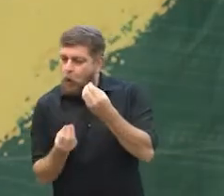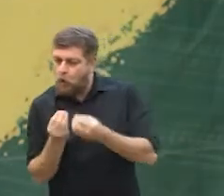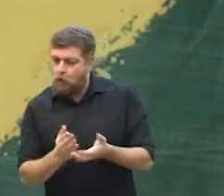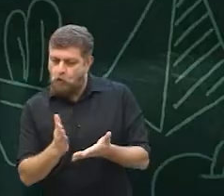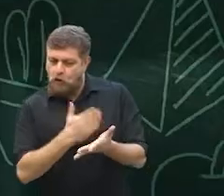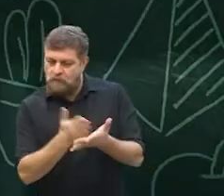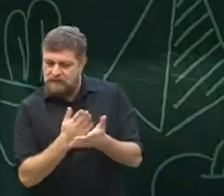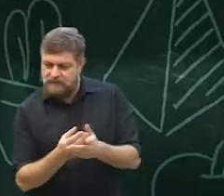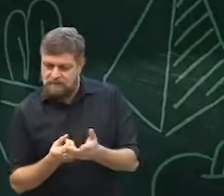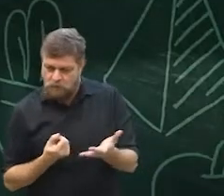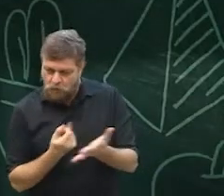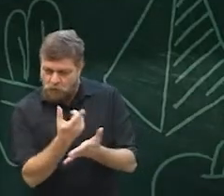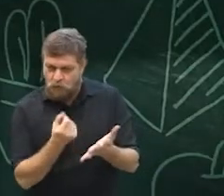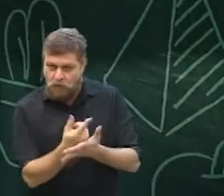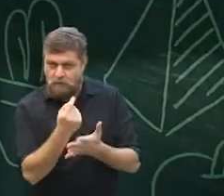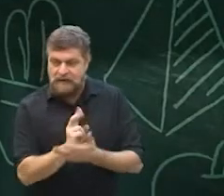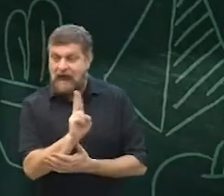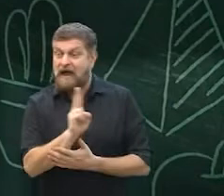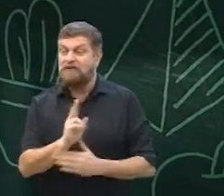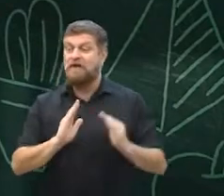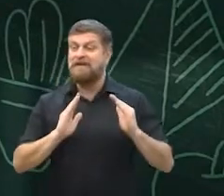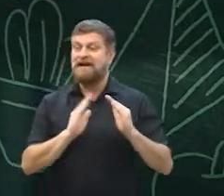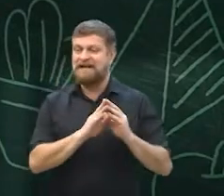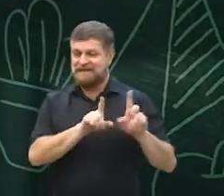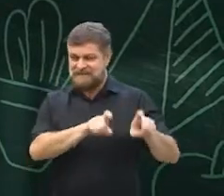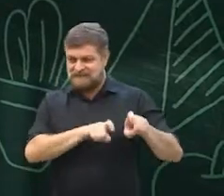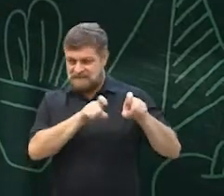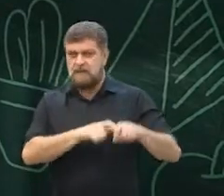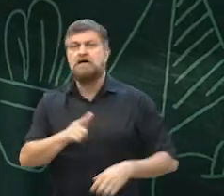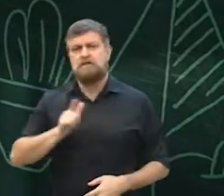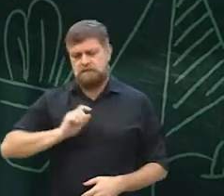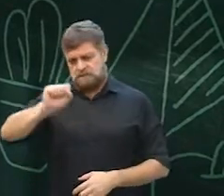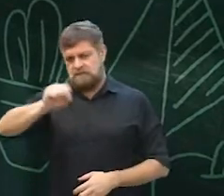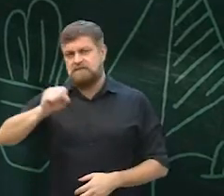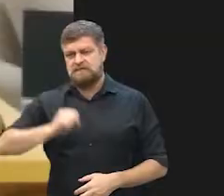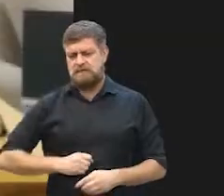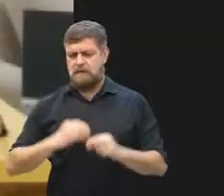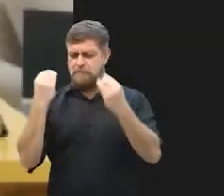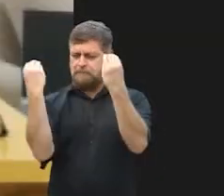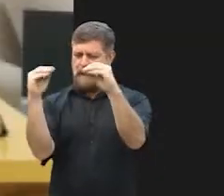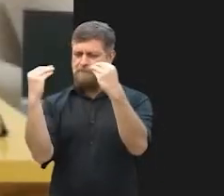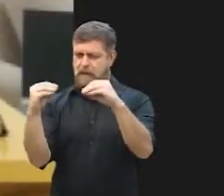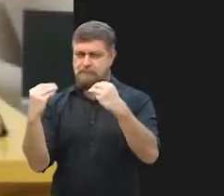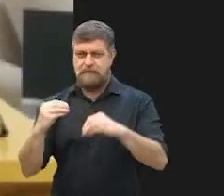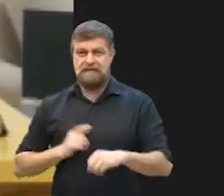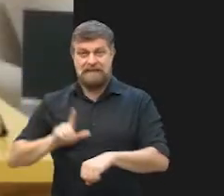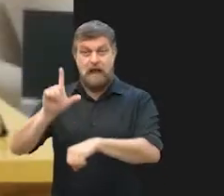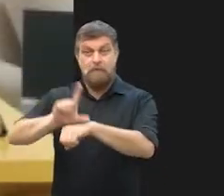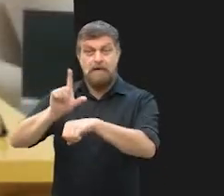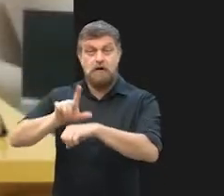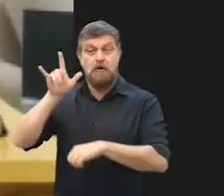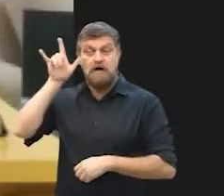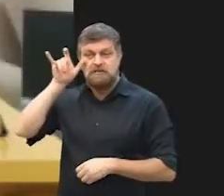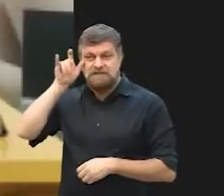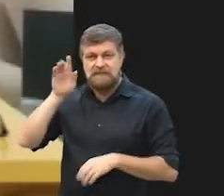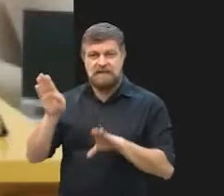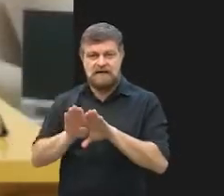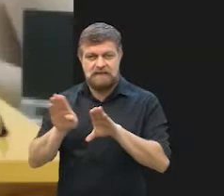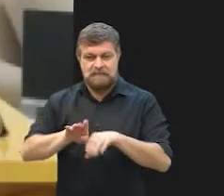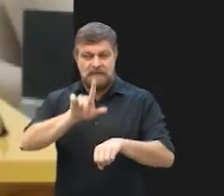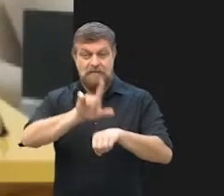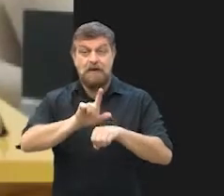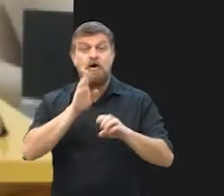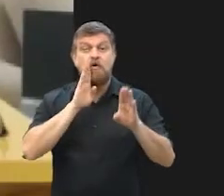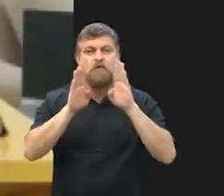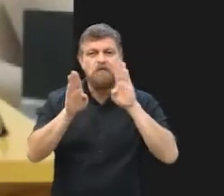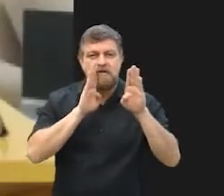adquirir o livro, a Casa da Chácara e tudo mais? Tem sim, tá lá. E tem uma loja no Instagram, uma loja no Facebook, que pode